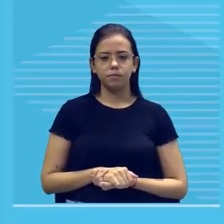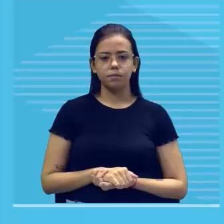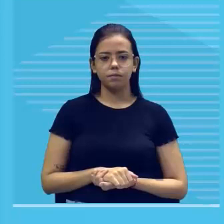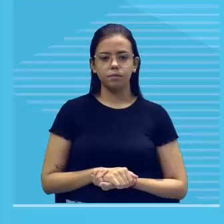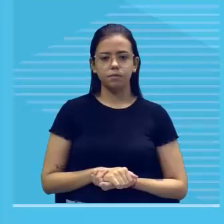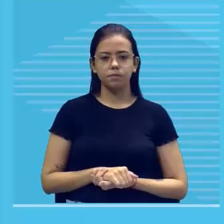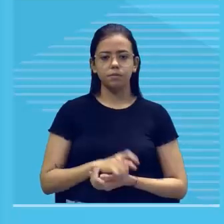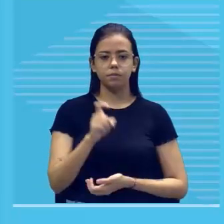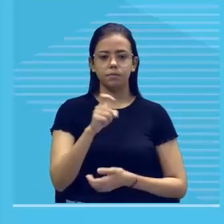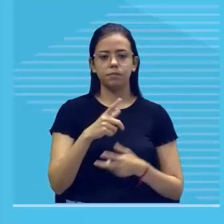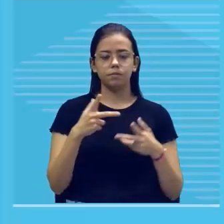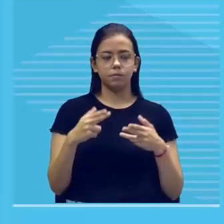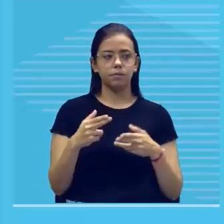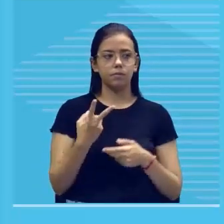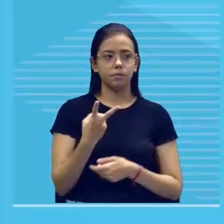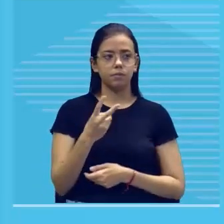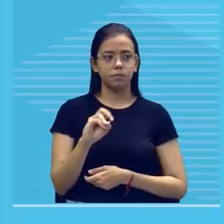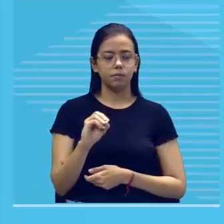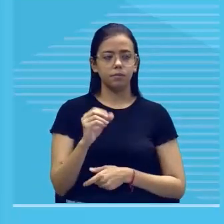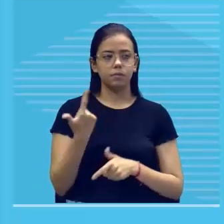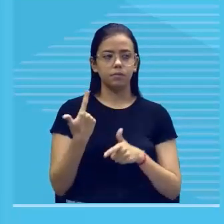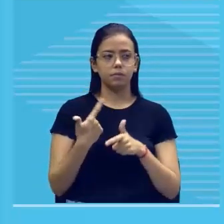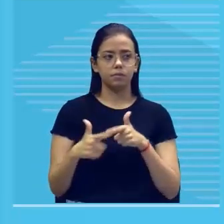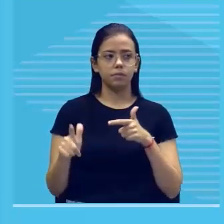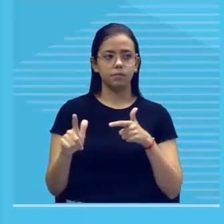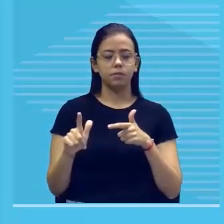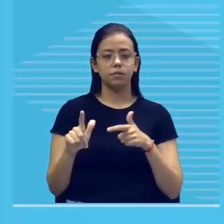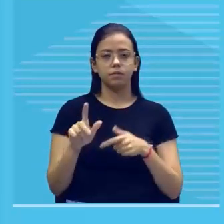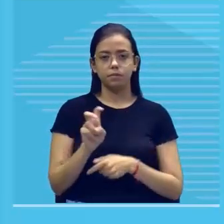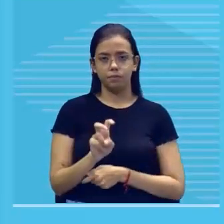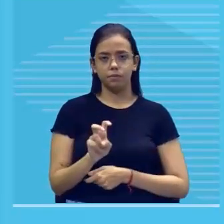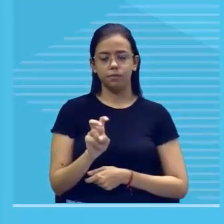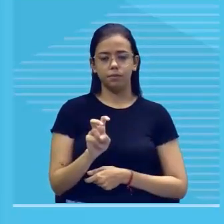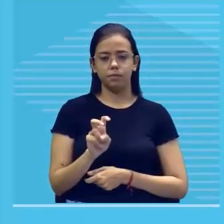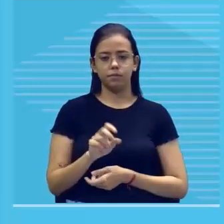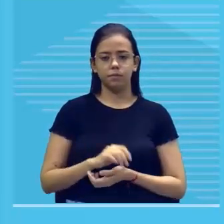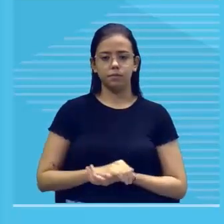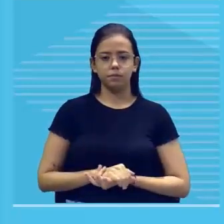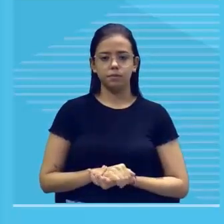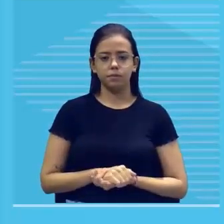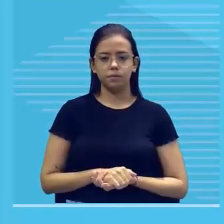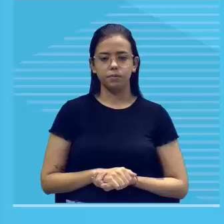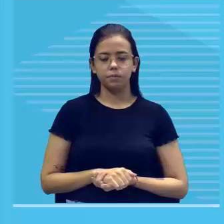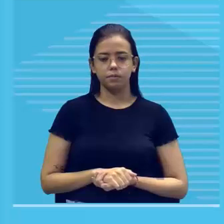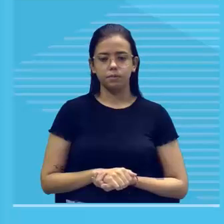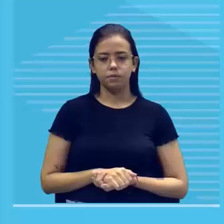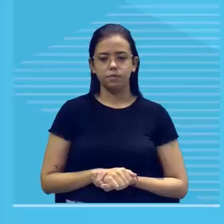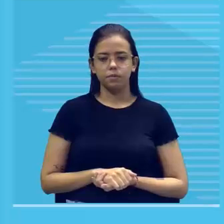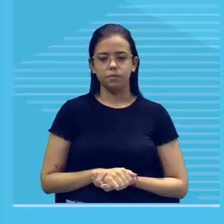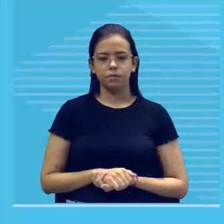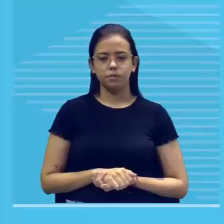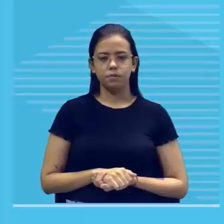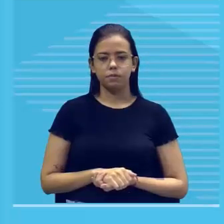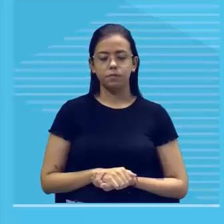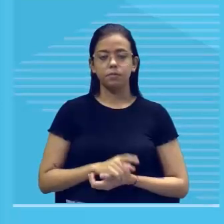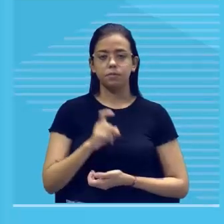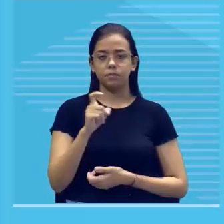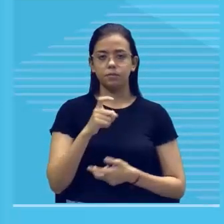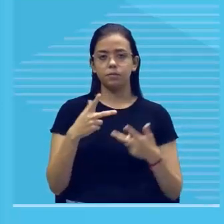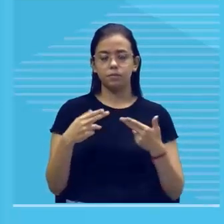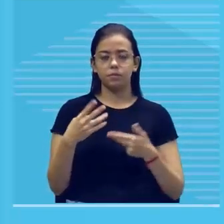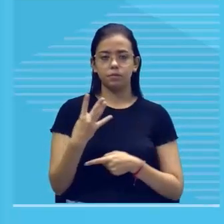o x vai ser igual a 20 / 5 x